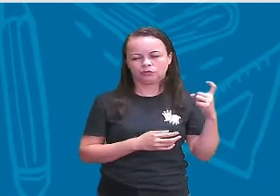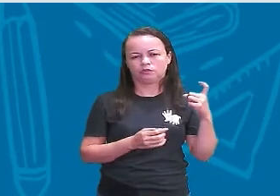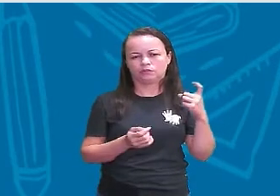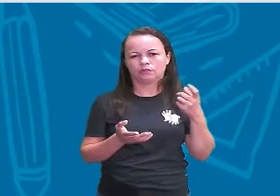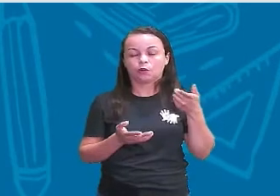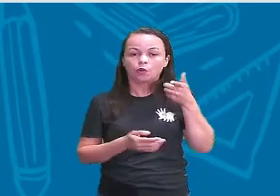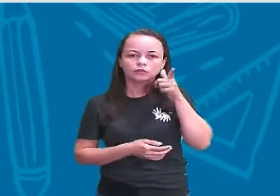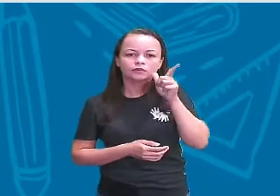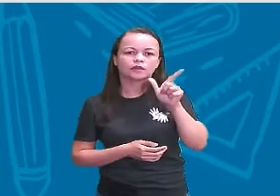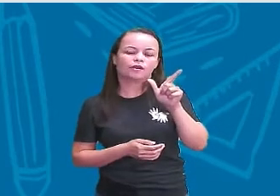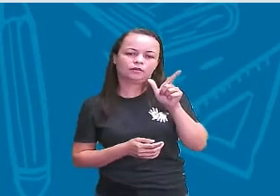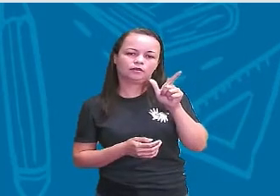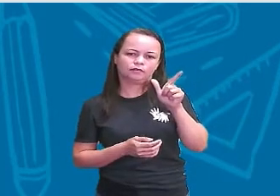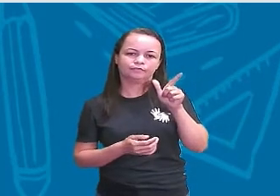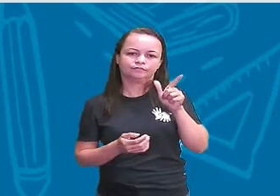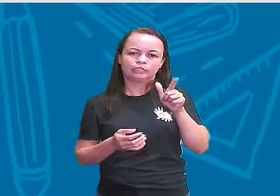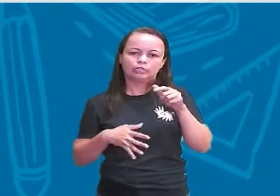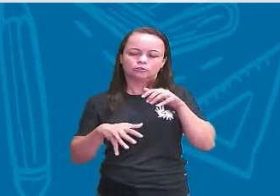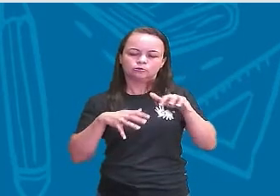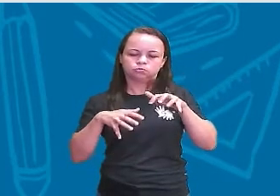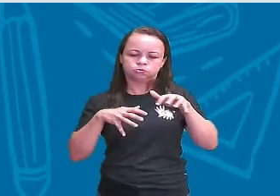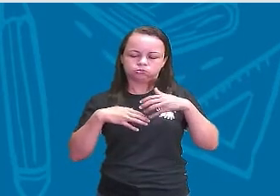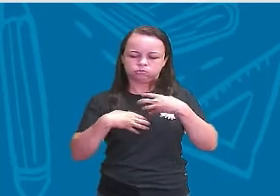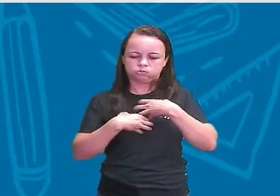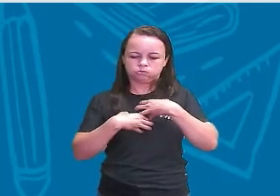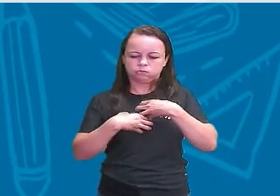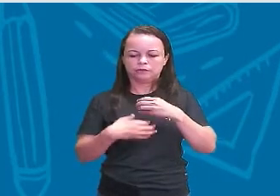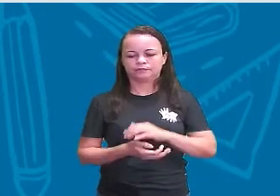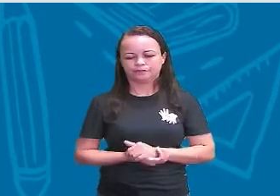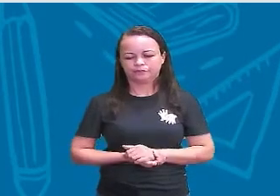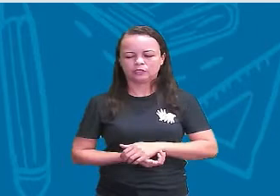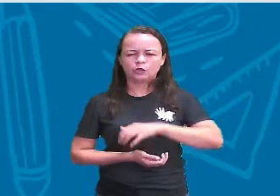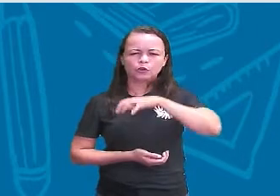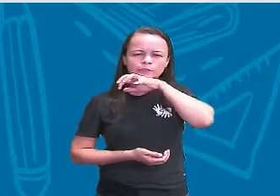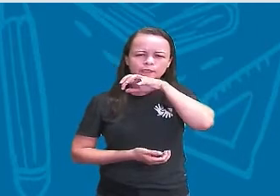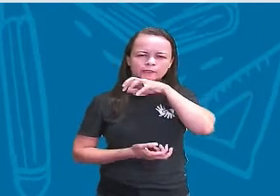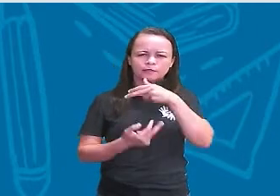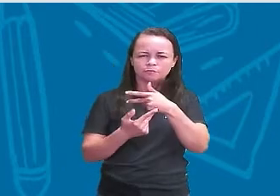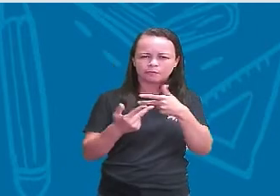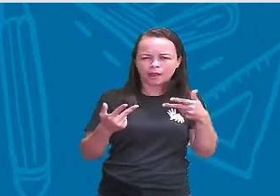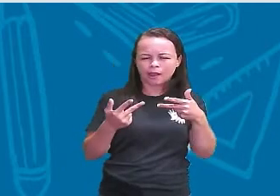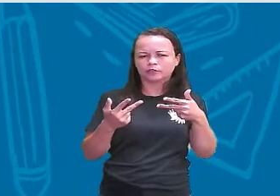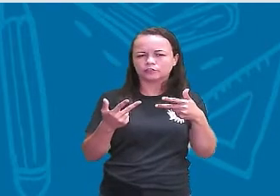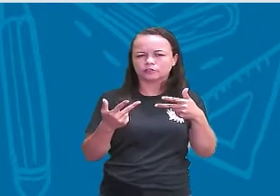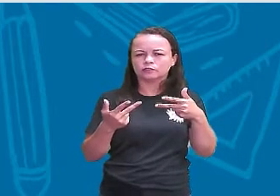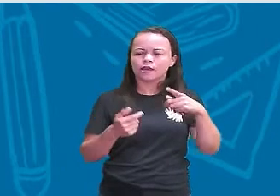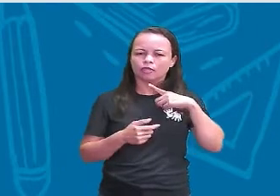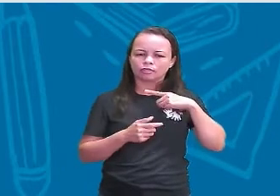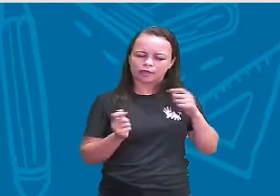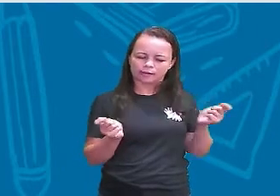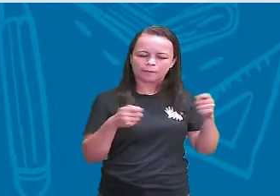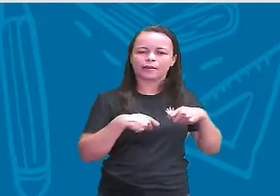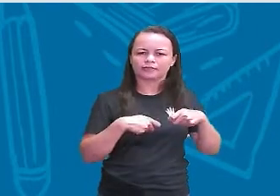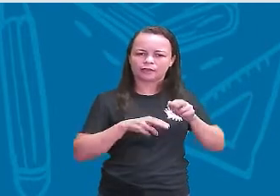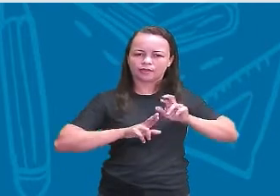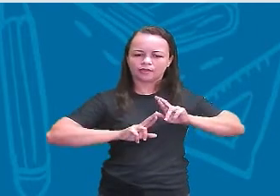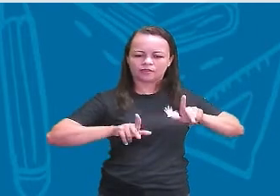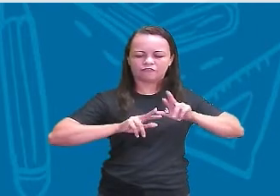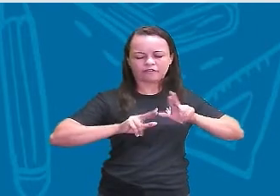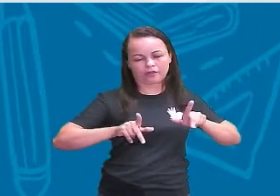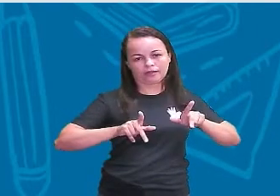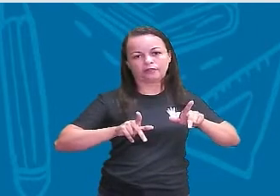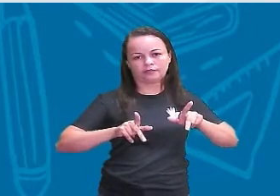consegue escutar. Os animais possuem capacidades diferentes de audição, né? Eu falei para vocês que nós,